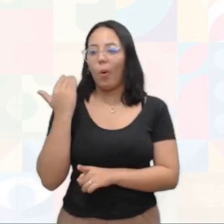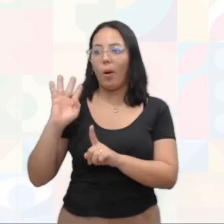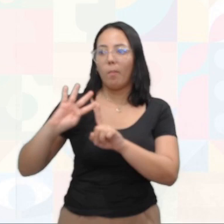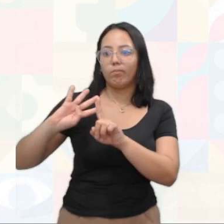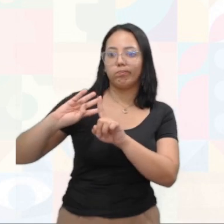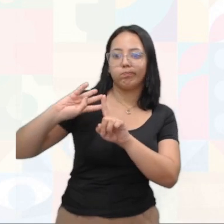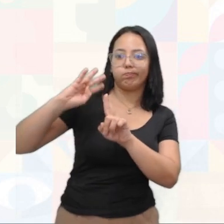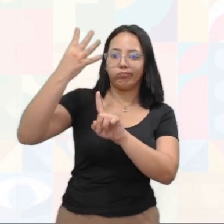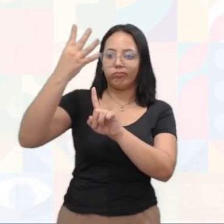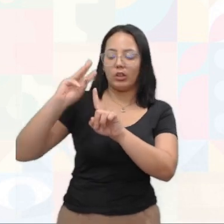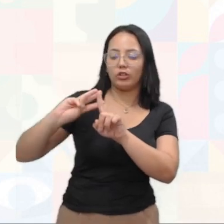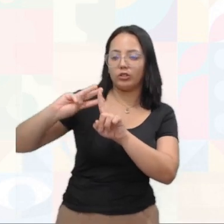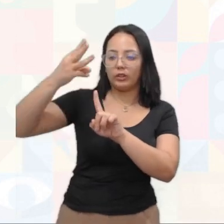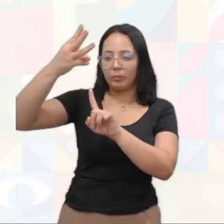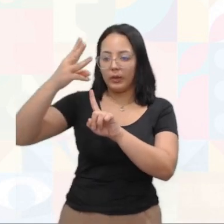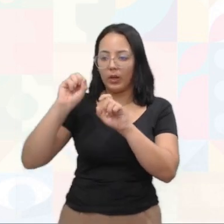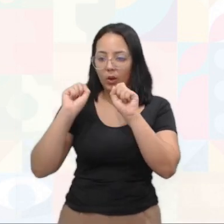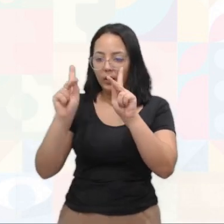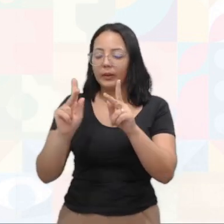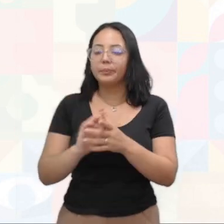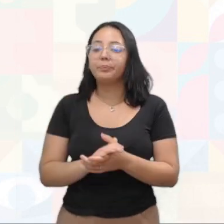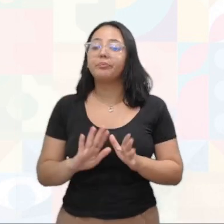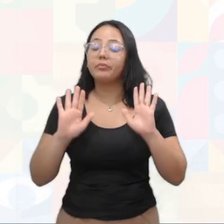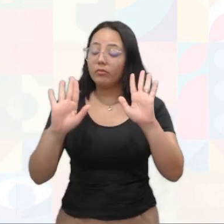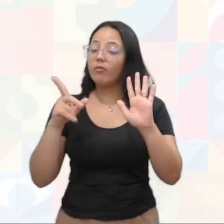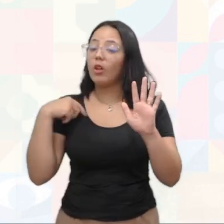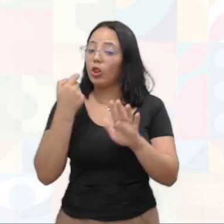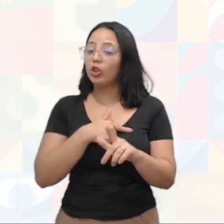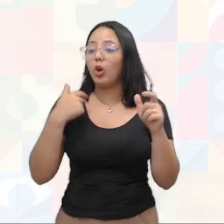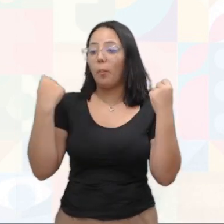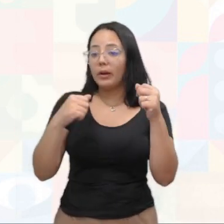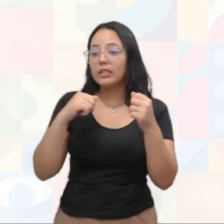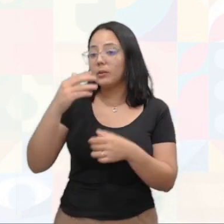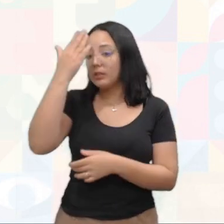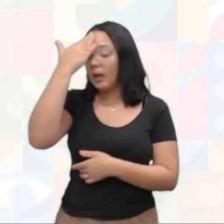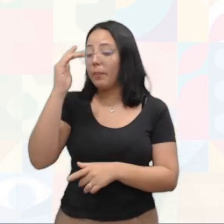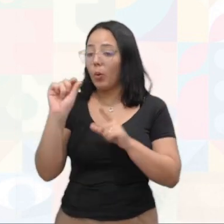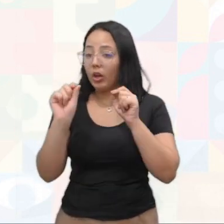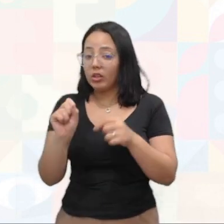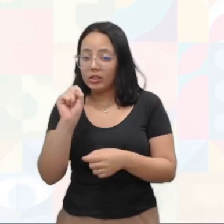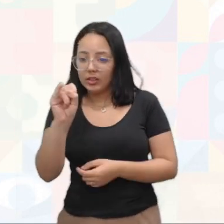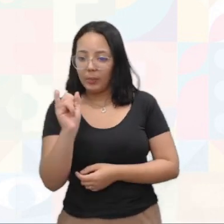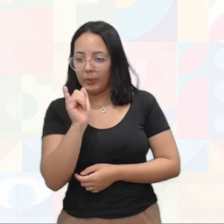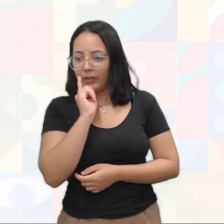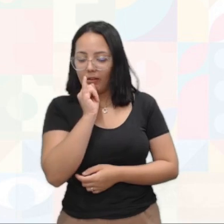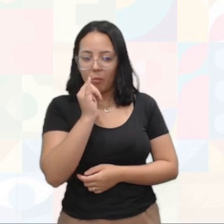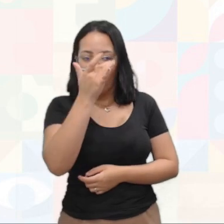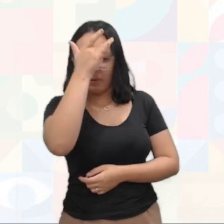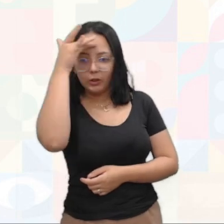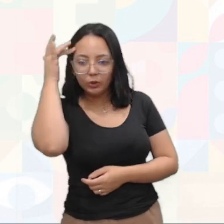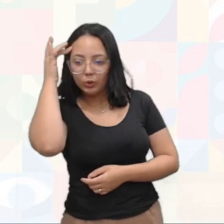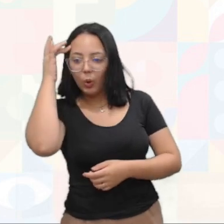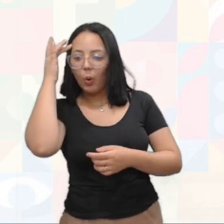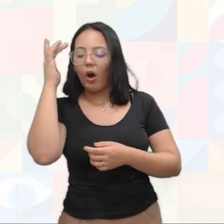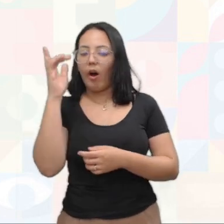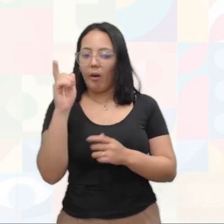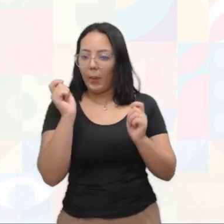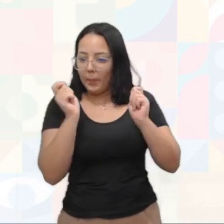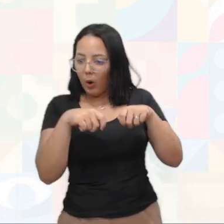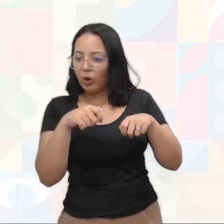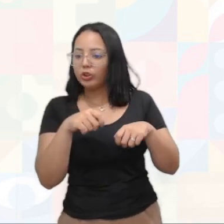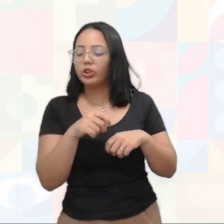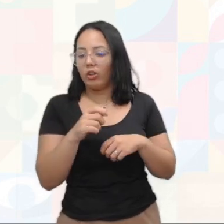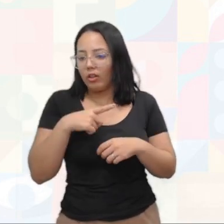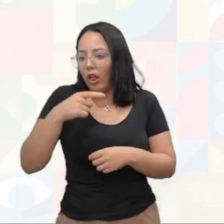Então, a gente vai só ter em mente aqui a palavra-chave, que se a pessoa possui condições,